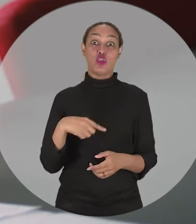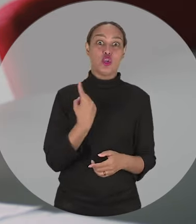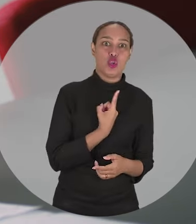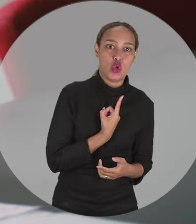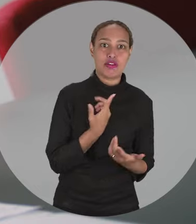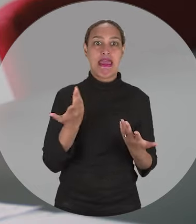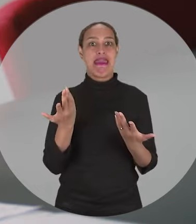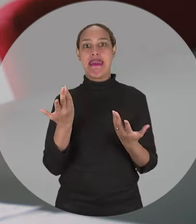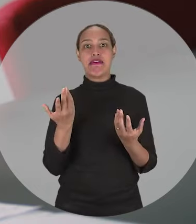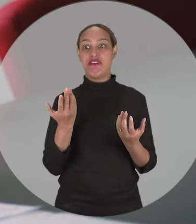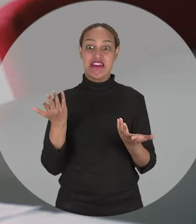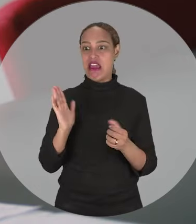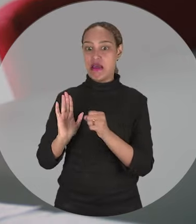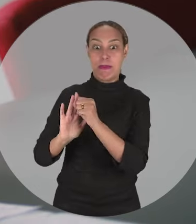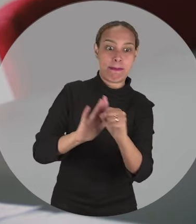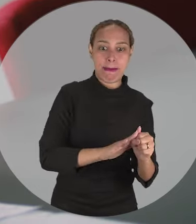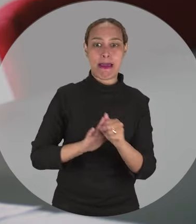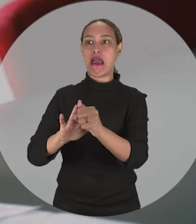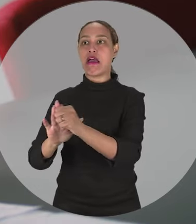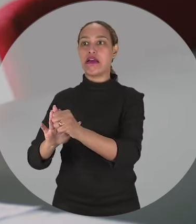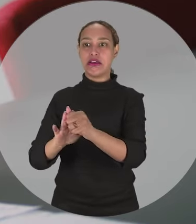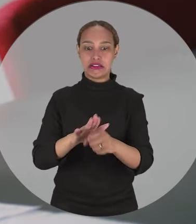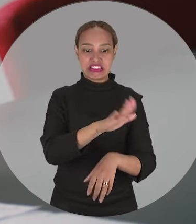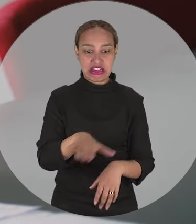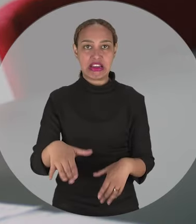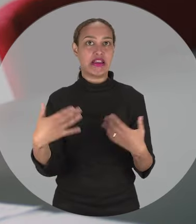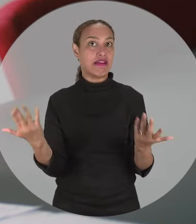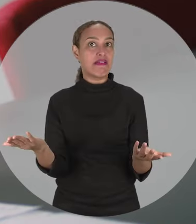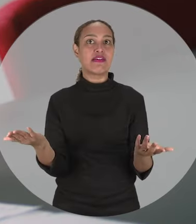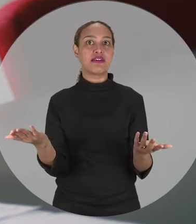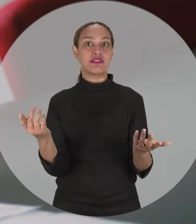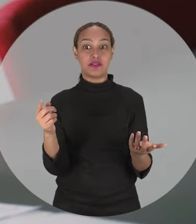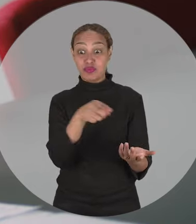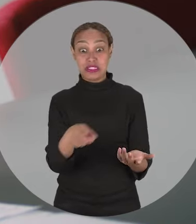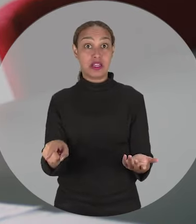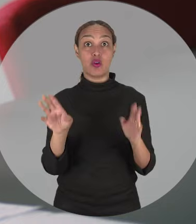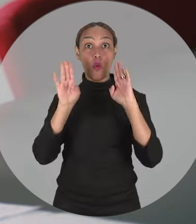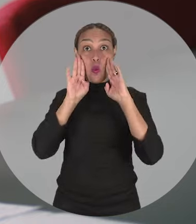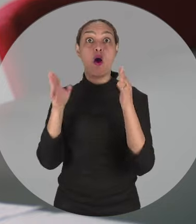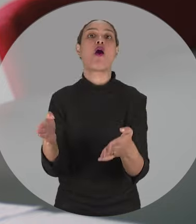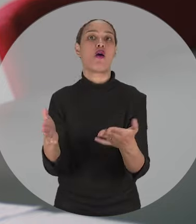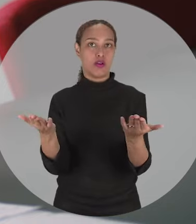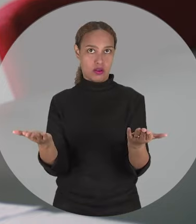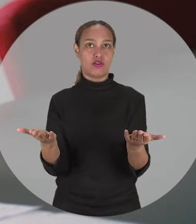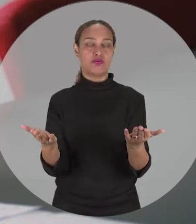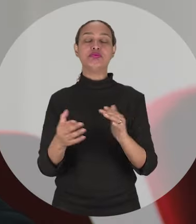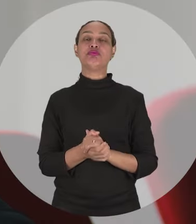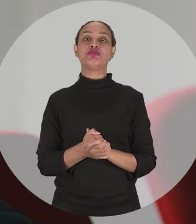estigmatizando as pessoas, as crianças, no caso, que são o alvo da atenção dos educadores,